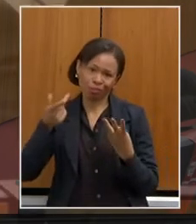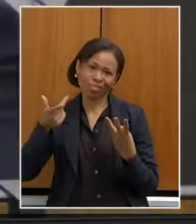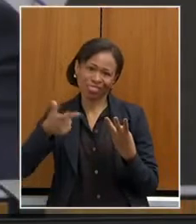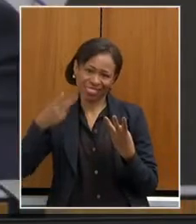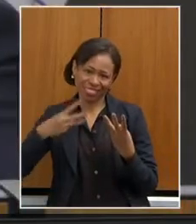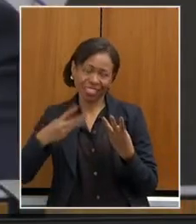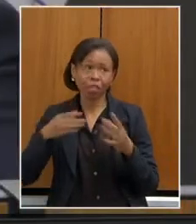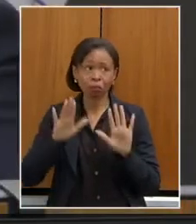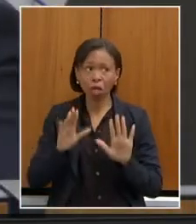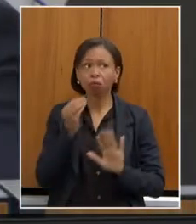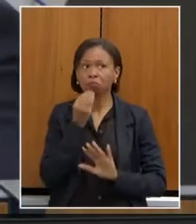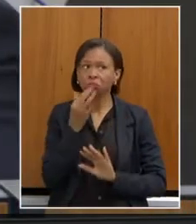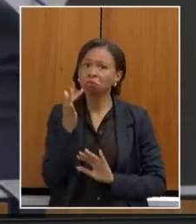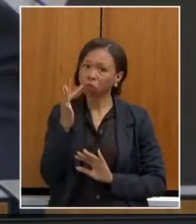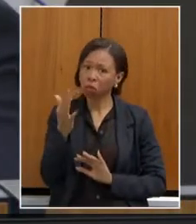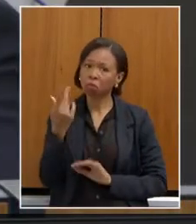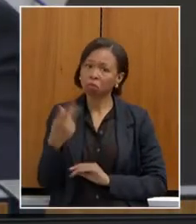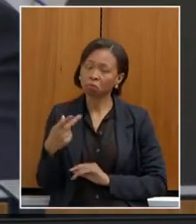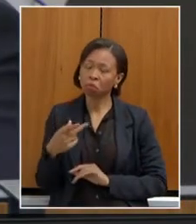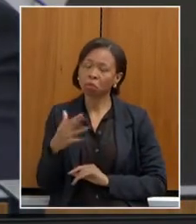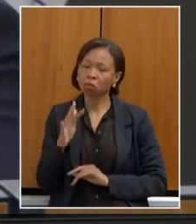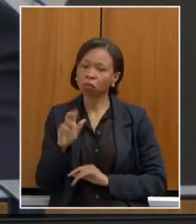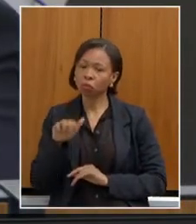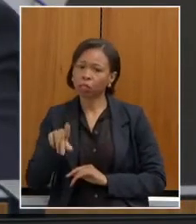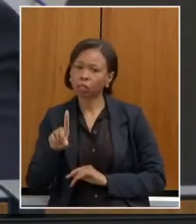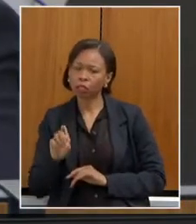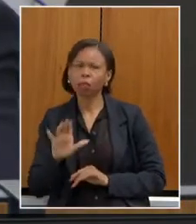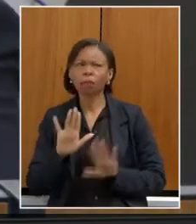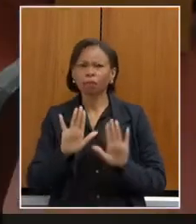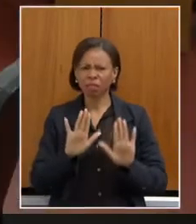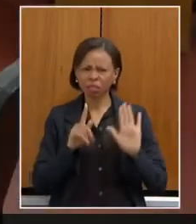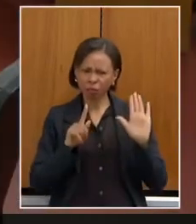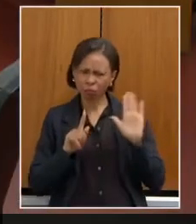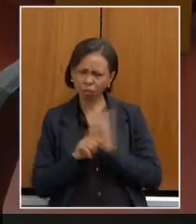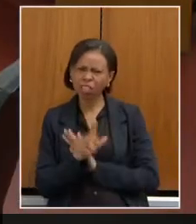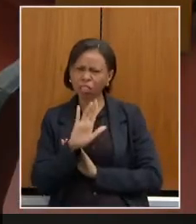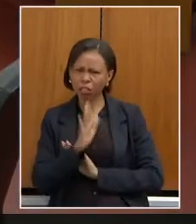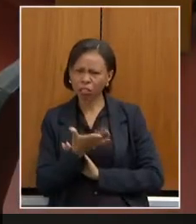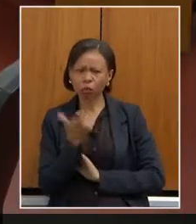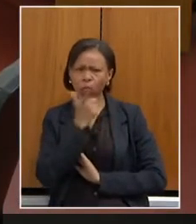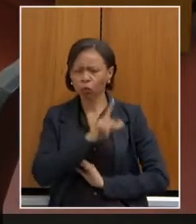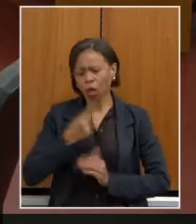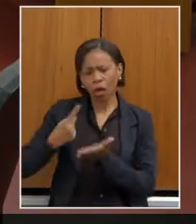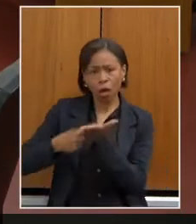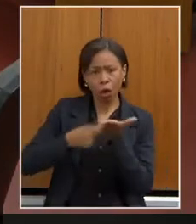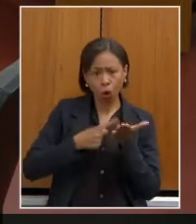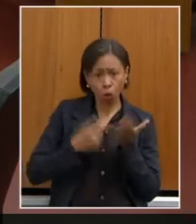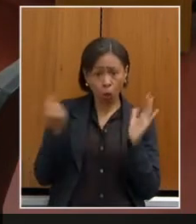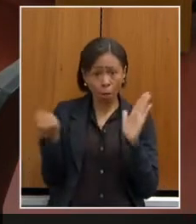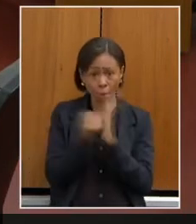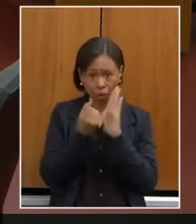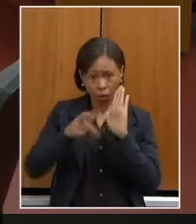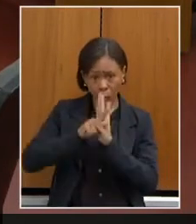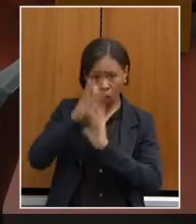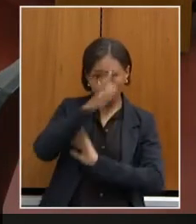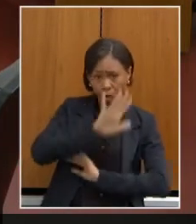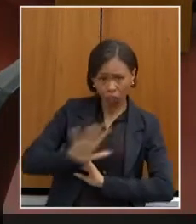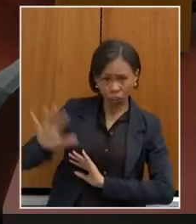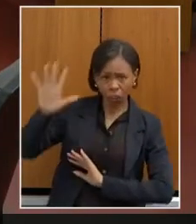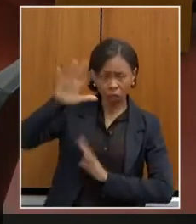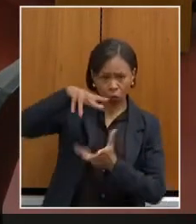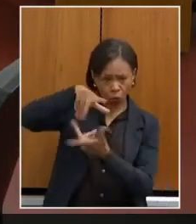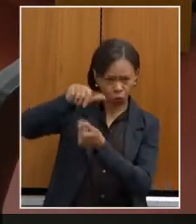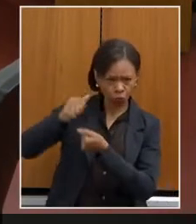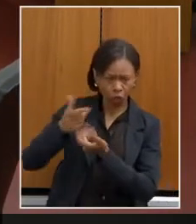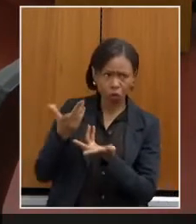investimento na FUNED. Mas já se conseguiu acordo com alguma marca internacional que faça a transferência de tecnologia?